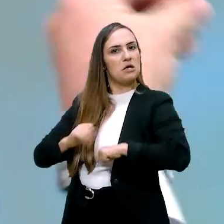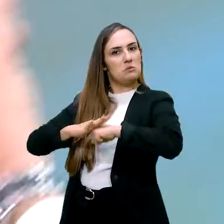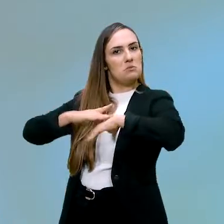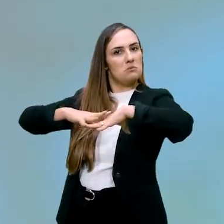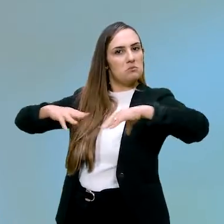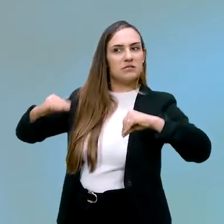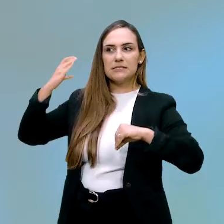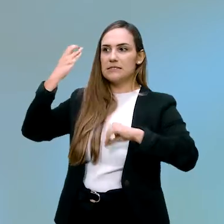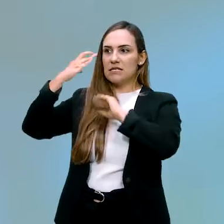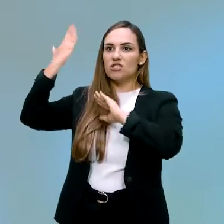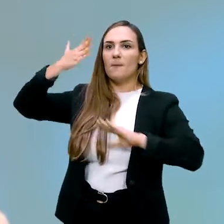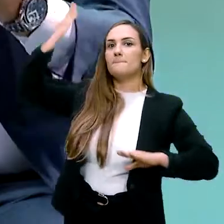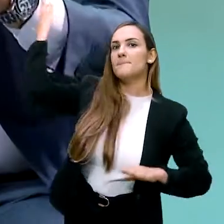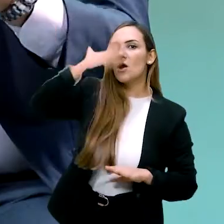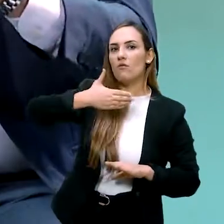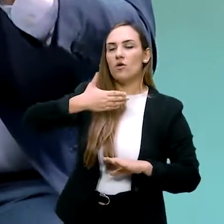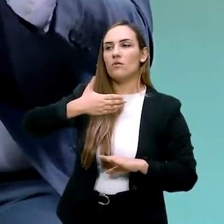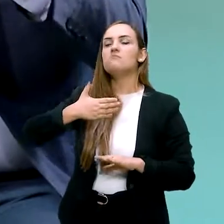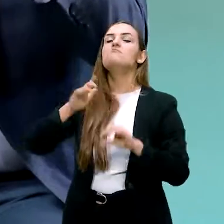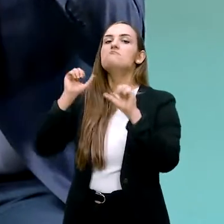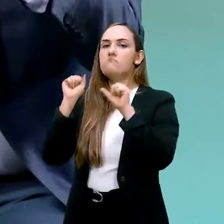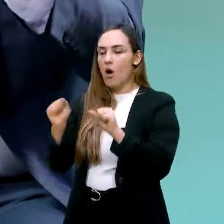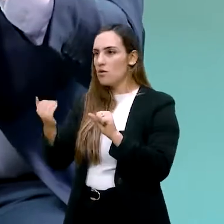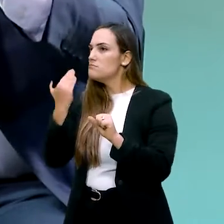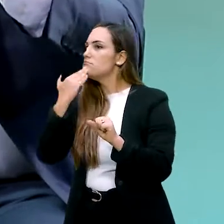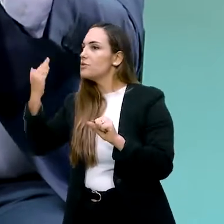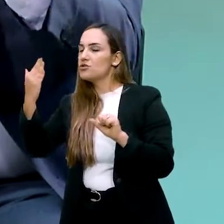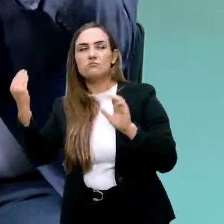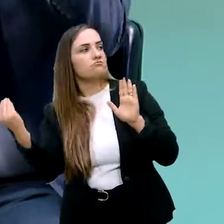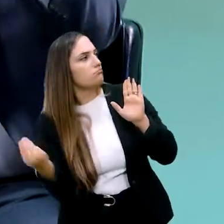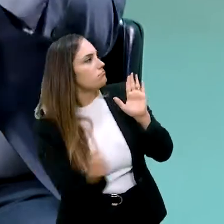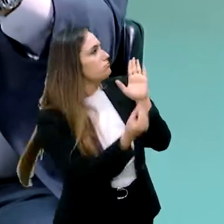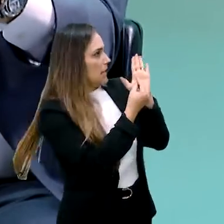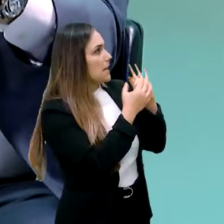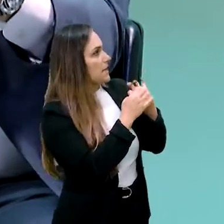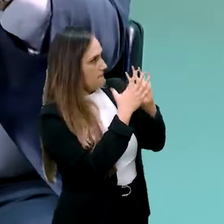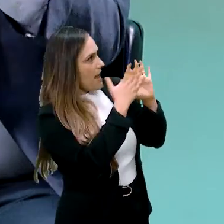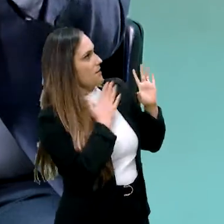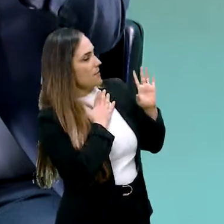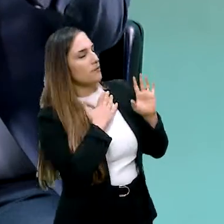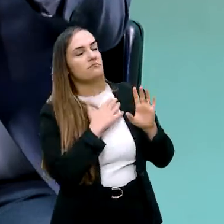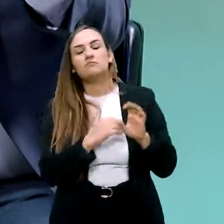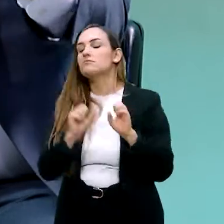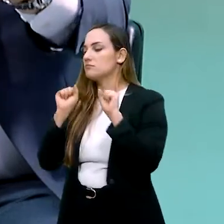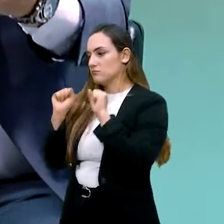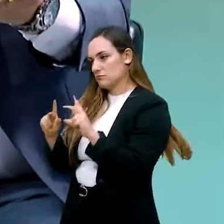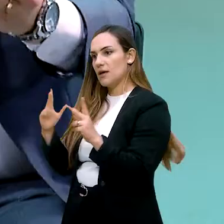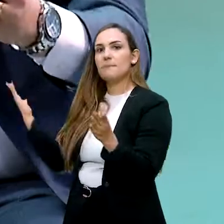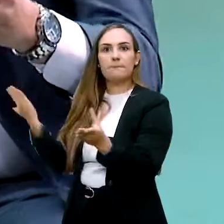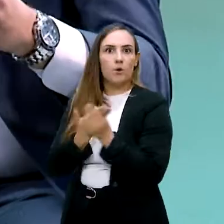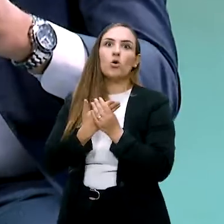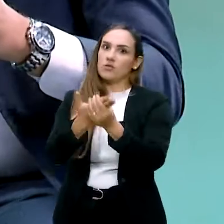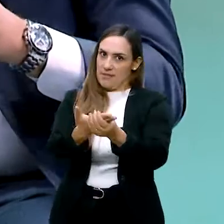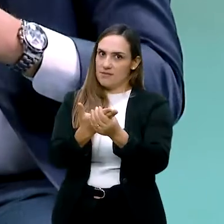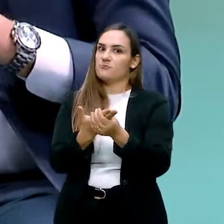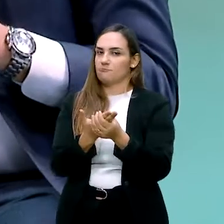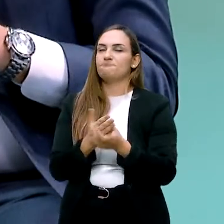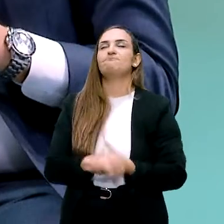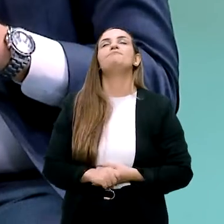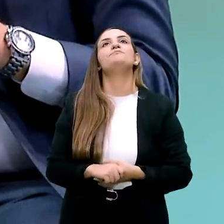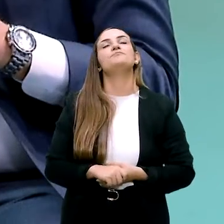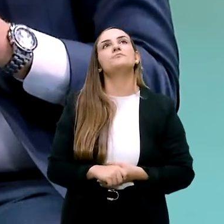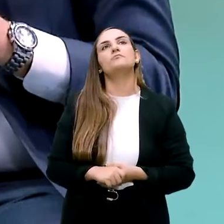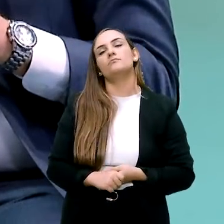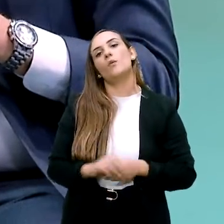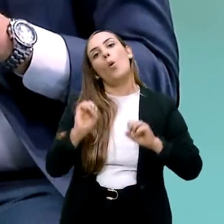evidência científica, esse procedimento pode sim ser deferido judicialmente. Também existe